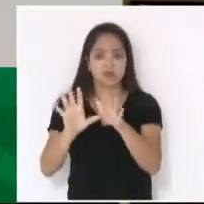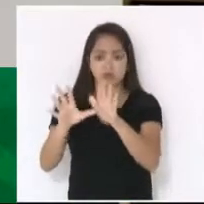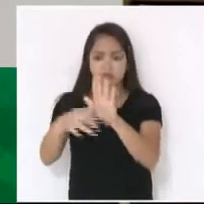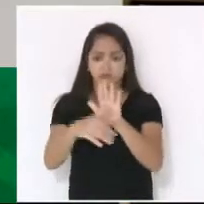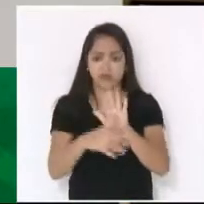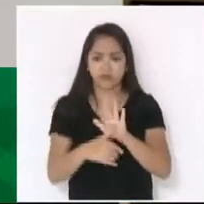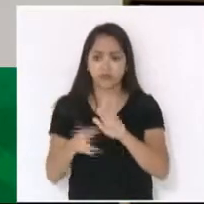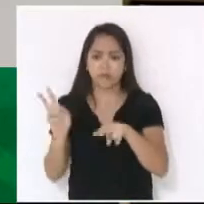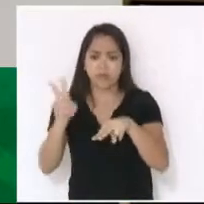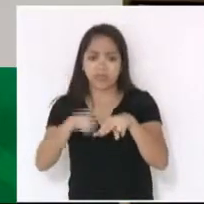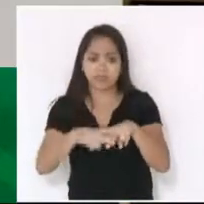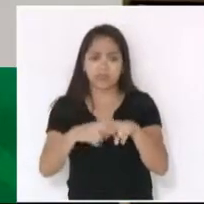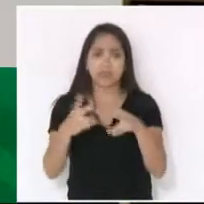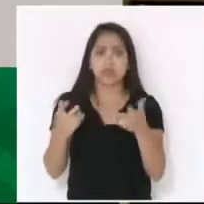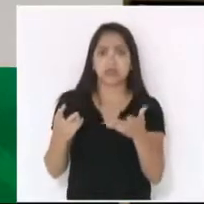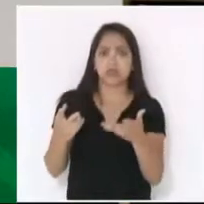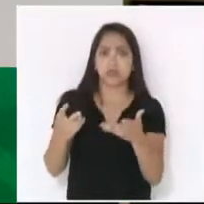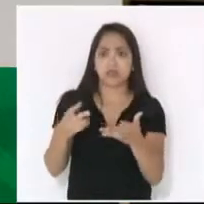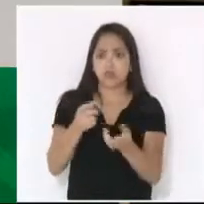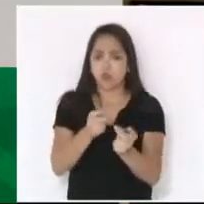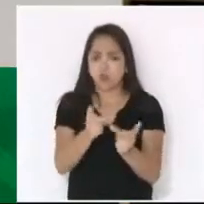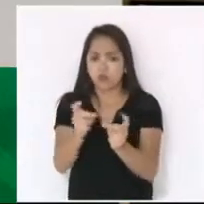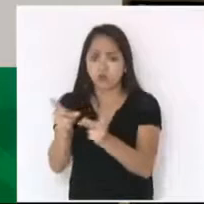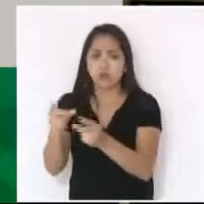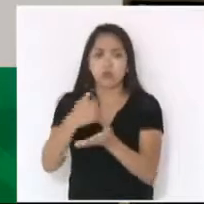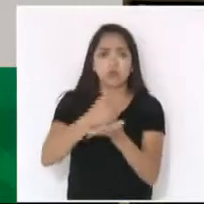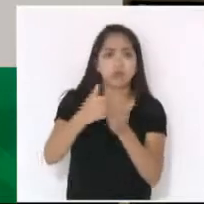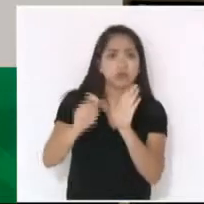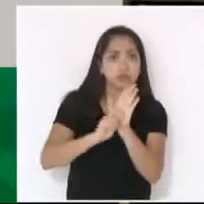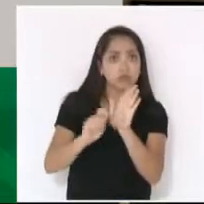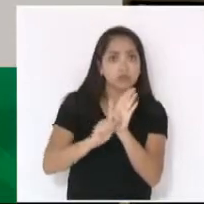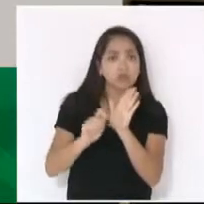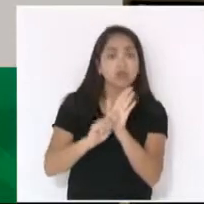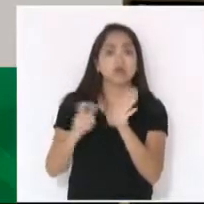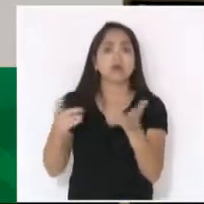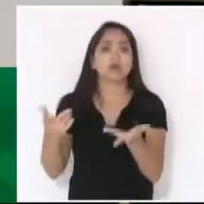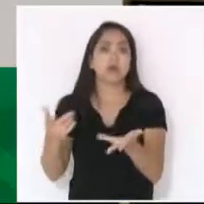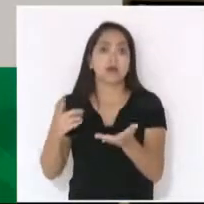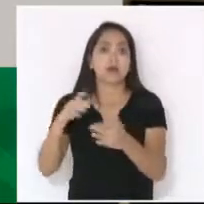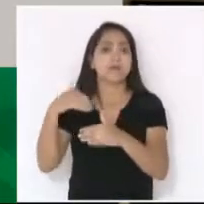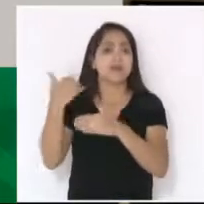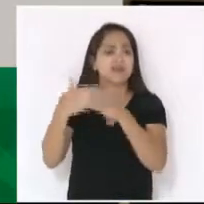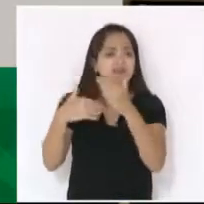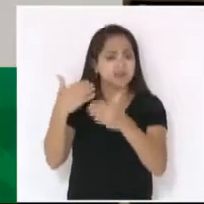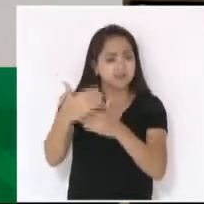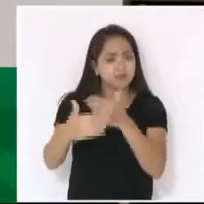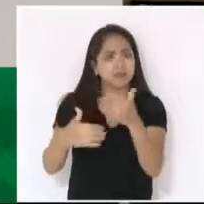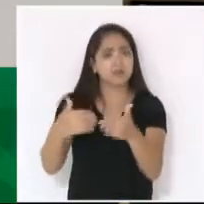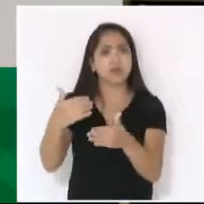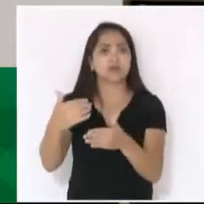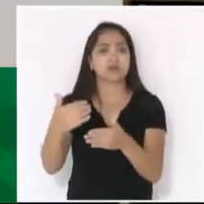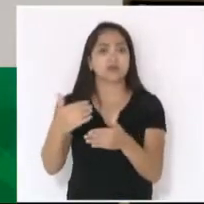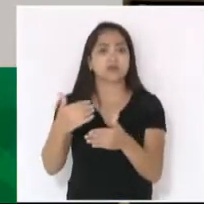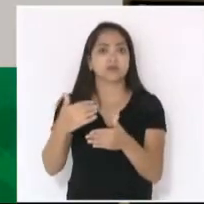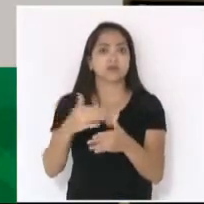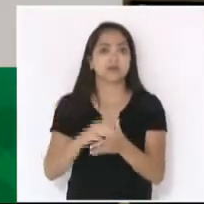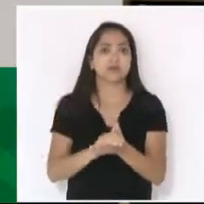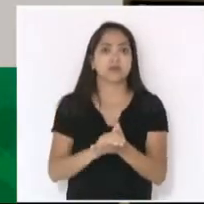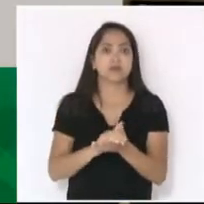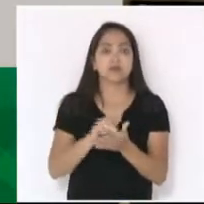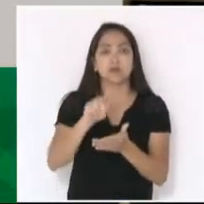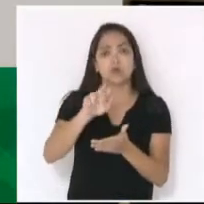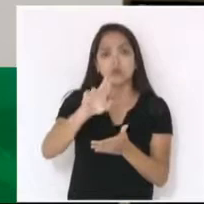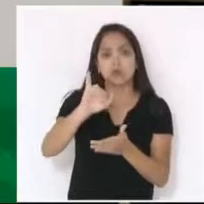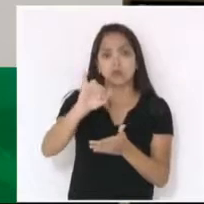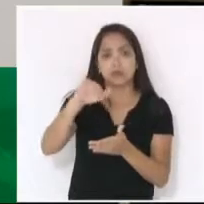o assaltante ou traficante para chegar lá na 7ª 8ª fase o bicheiro